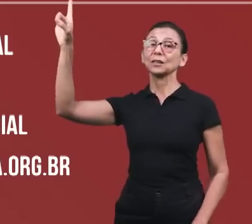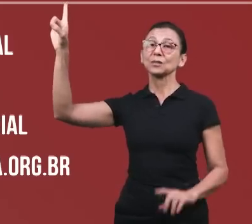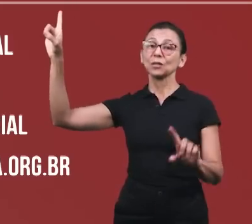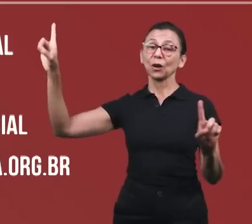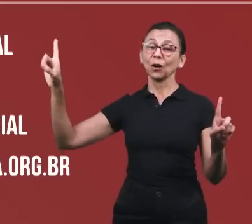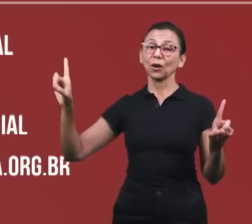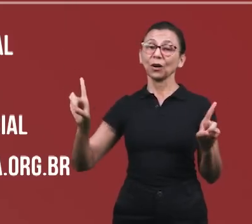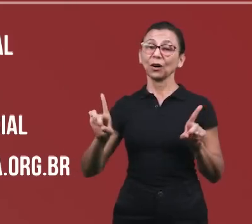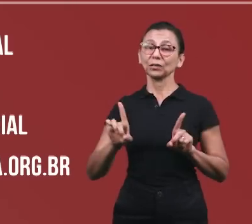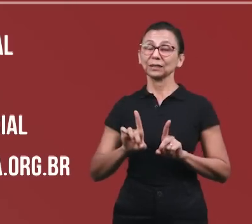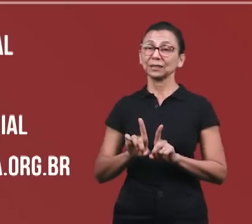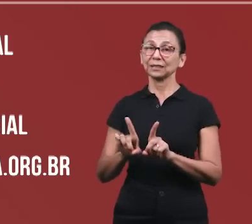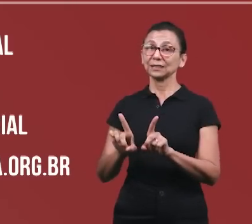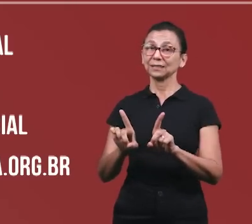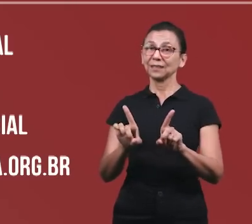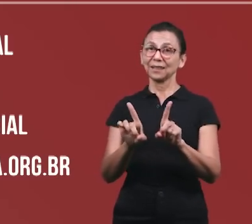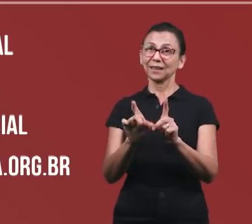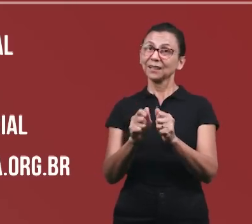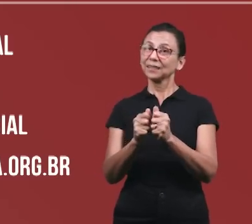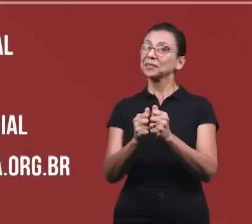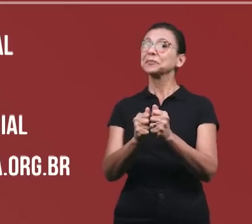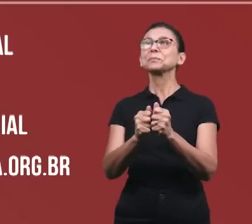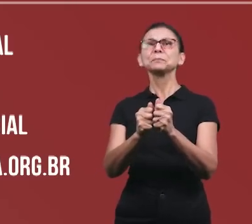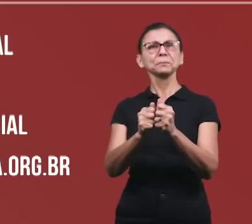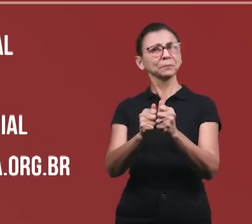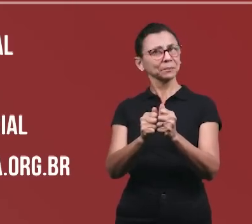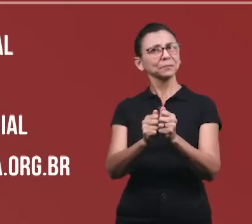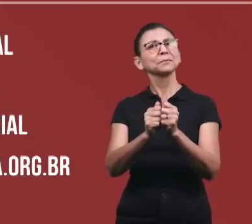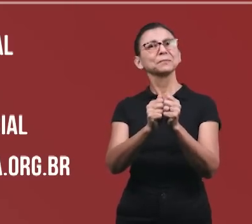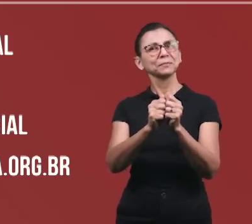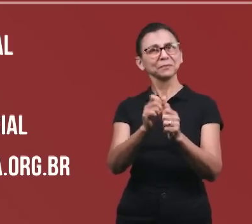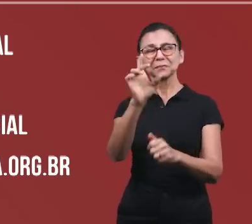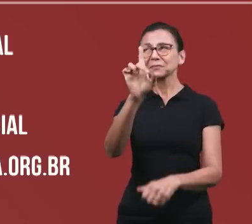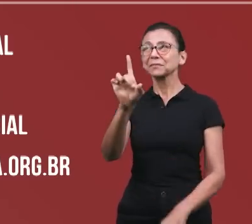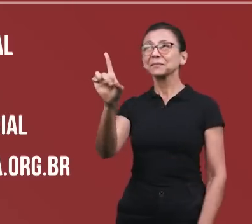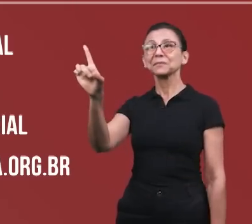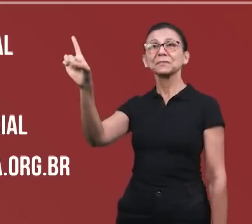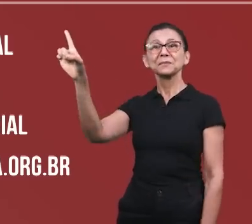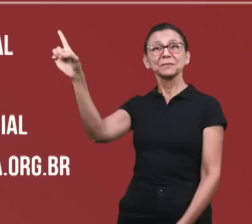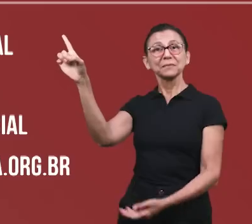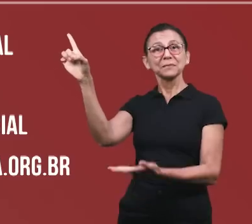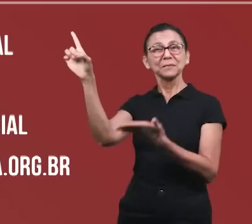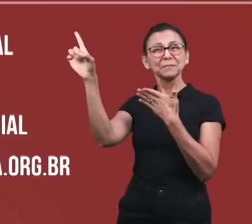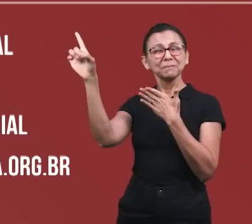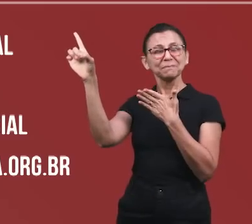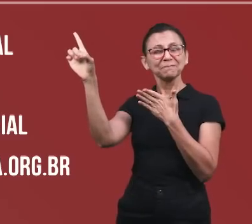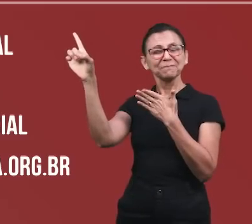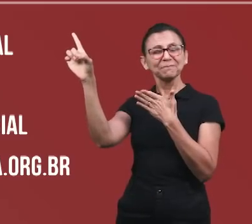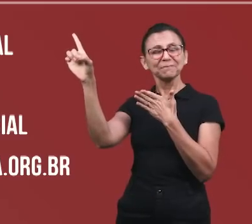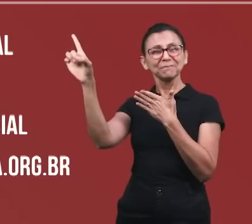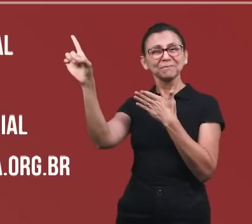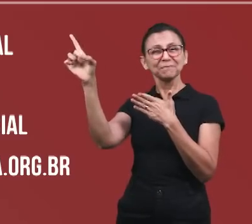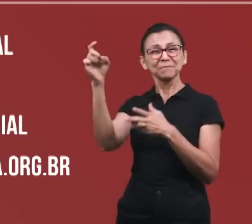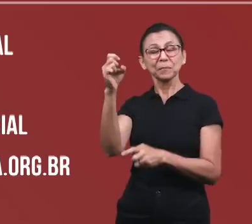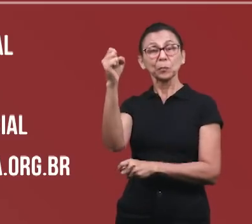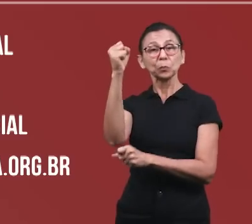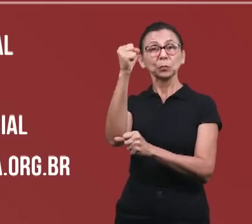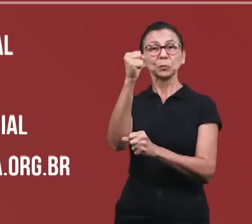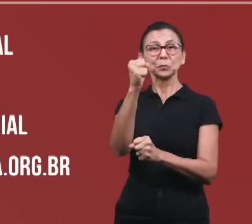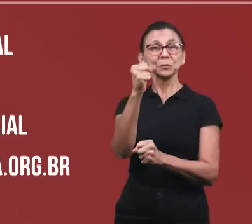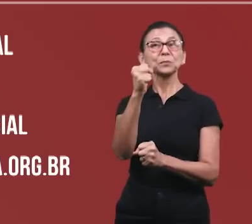exige um Deus que ao teu lado está.